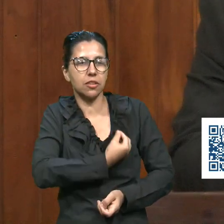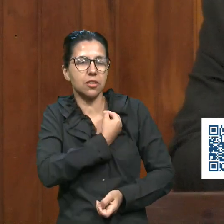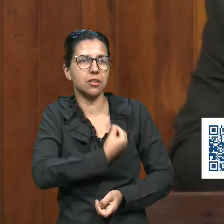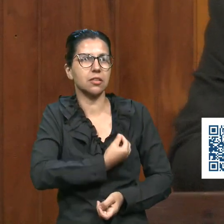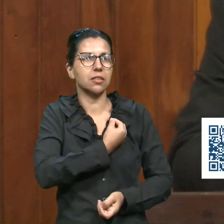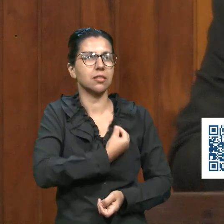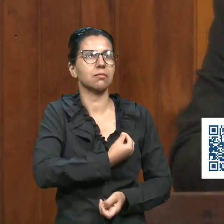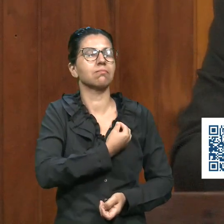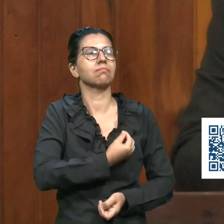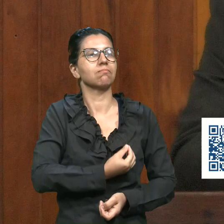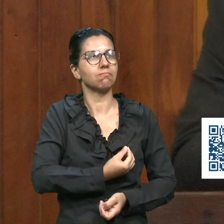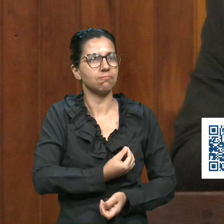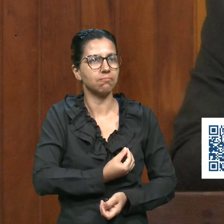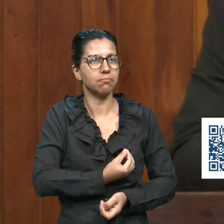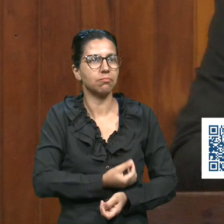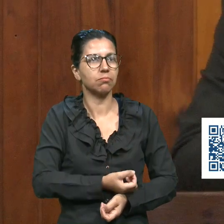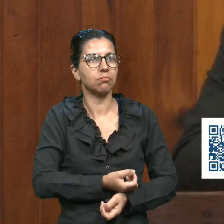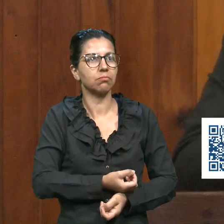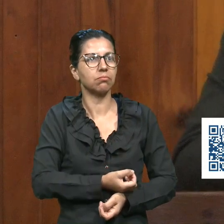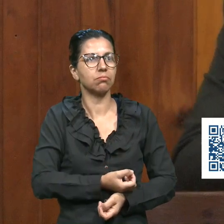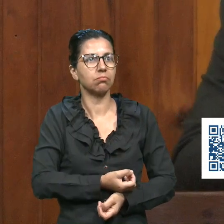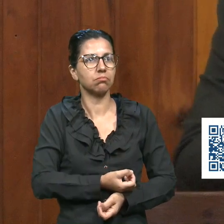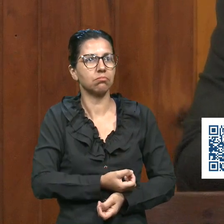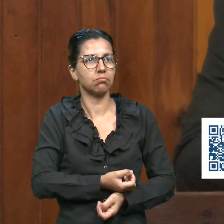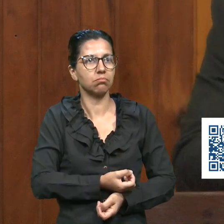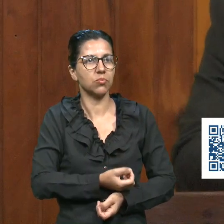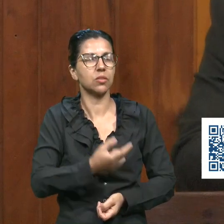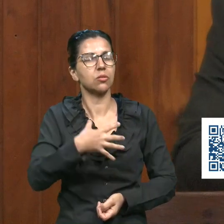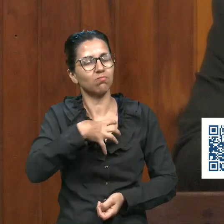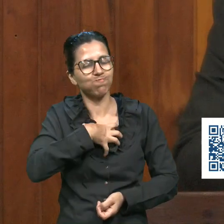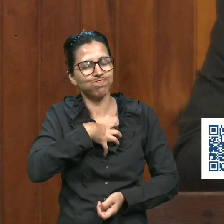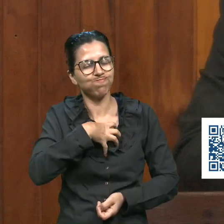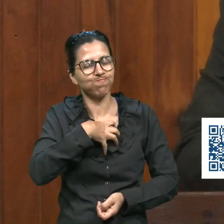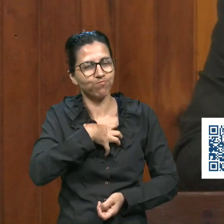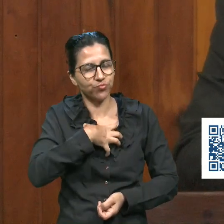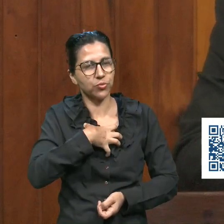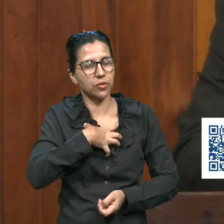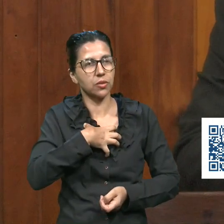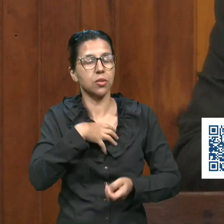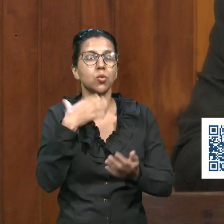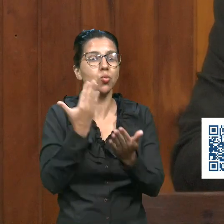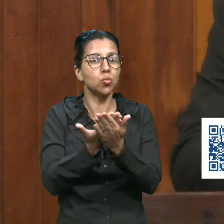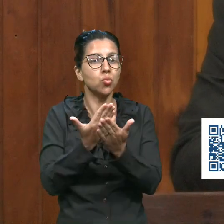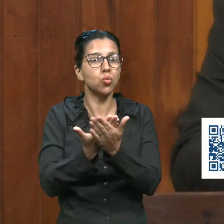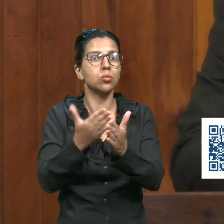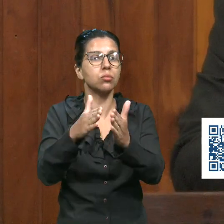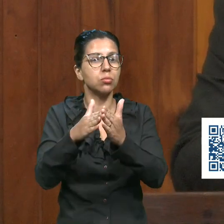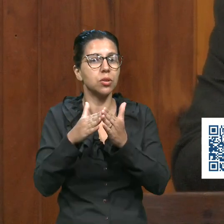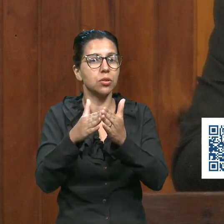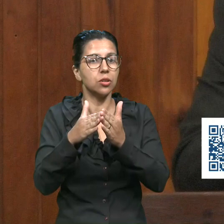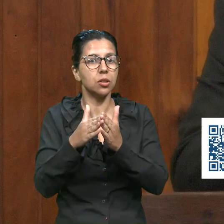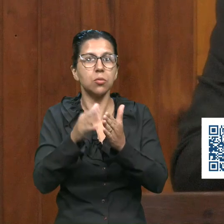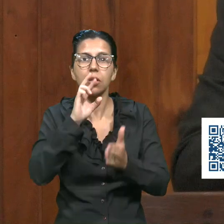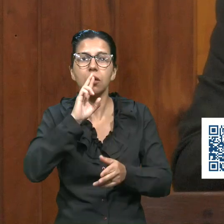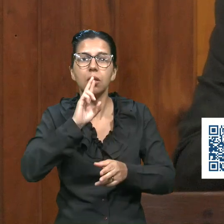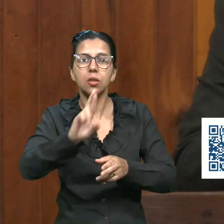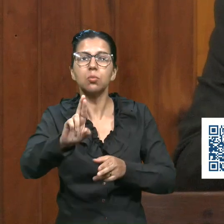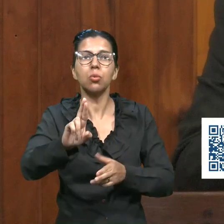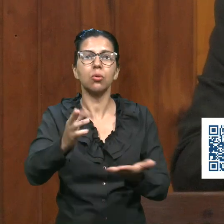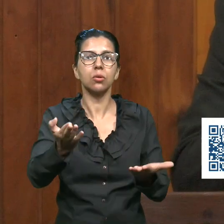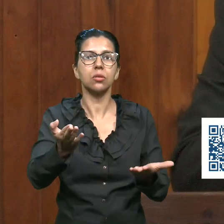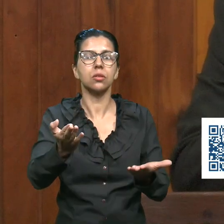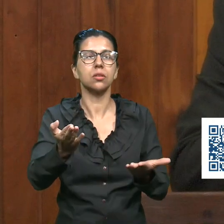né? E é com essa sensibilidade que faço esse requerimento à Prefeitura de Marília, solicitando respostas